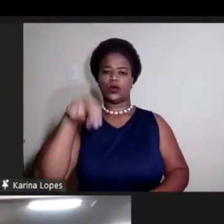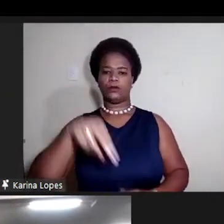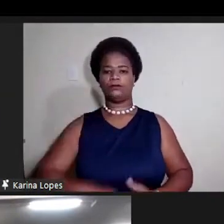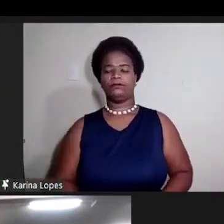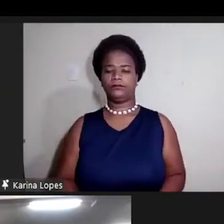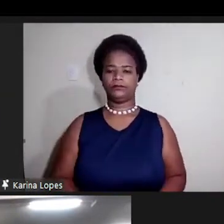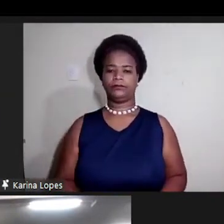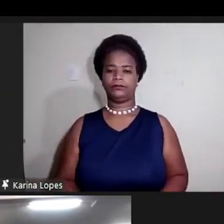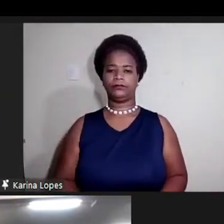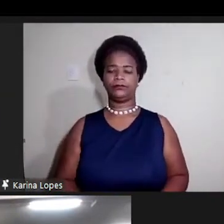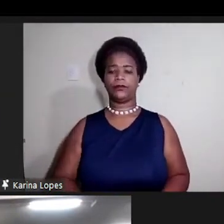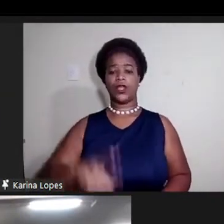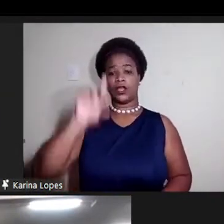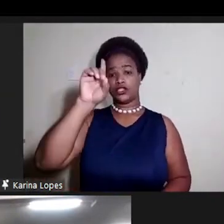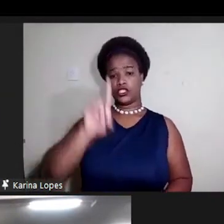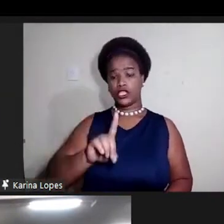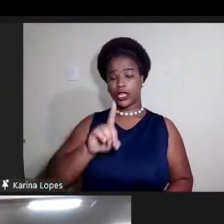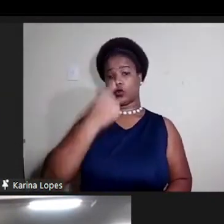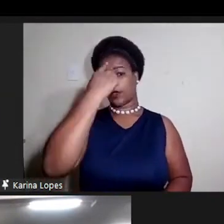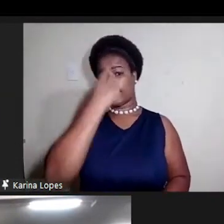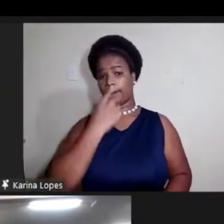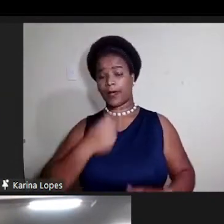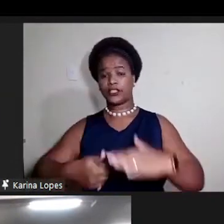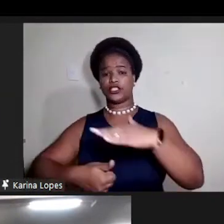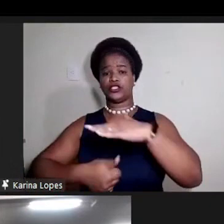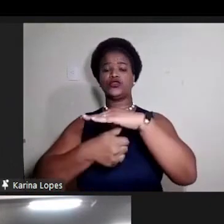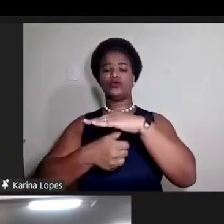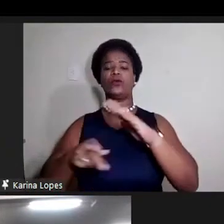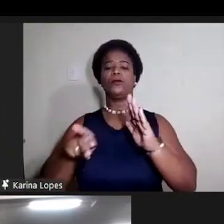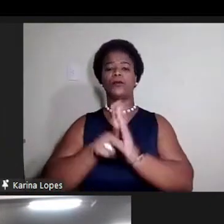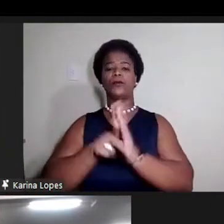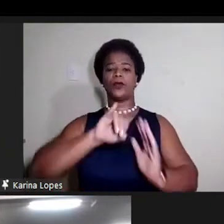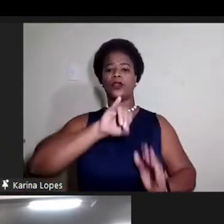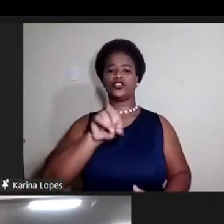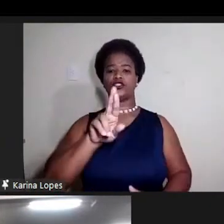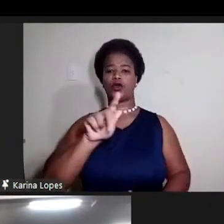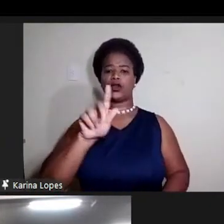diretor de Imagem Institucional, Jorge Carlos Fels Ferreira,